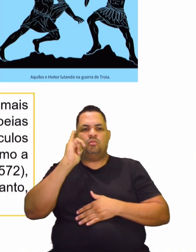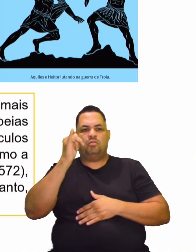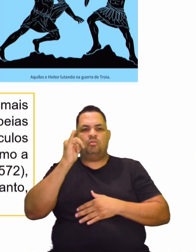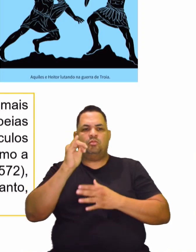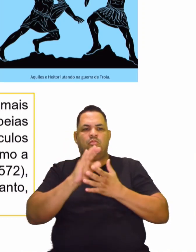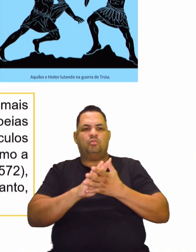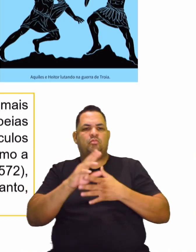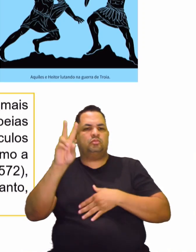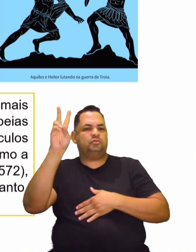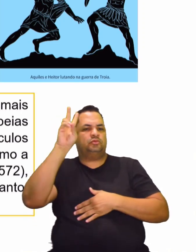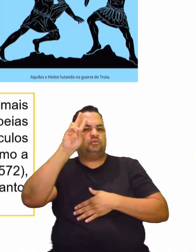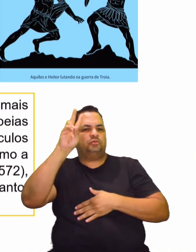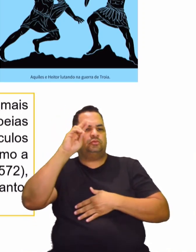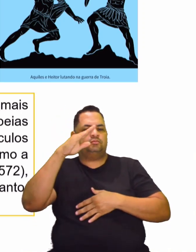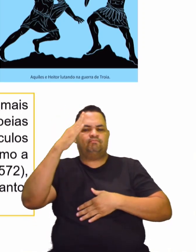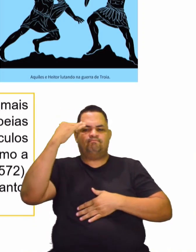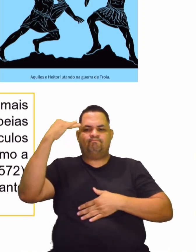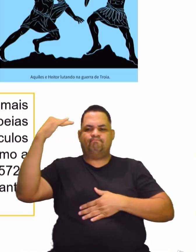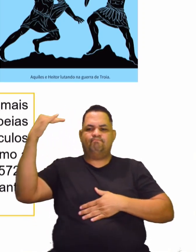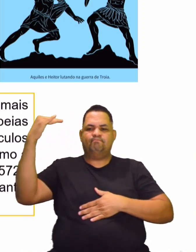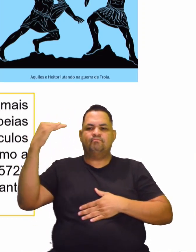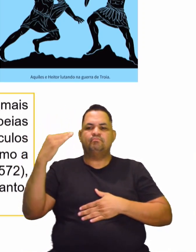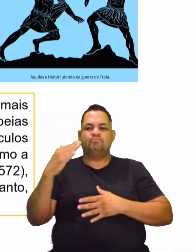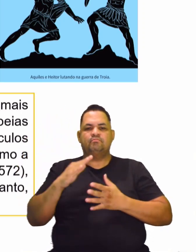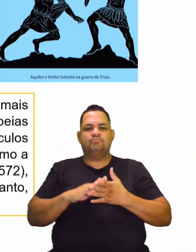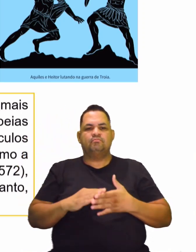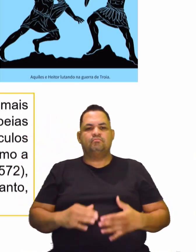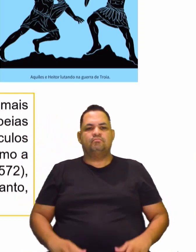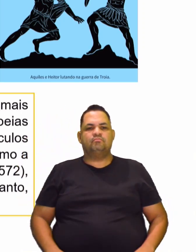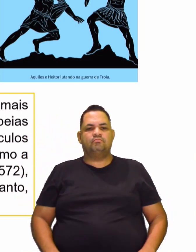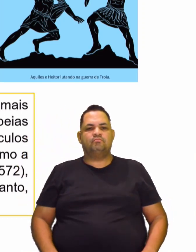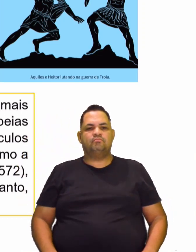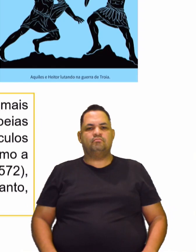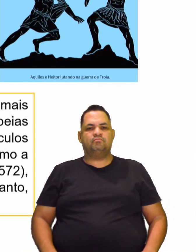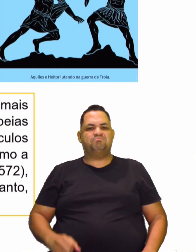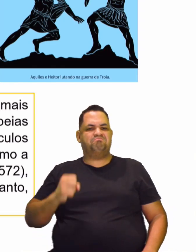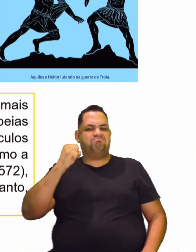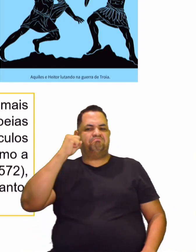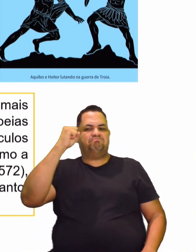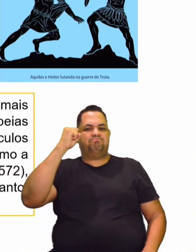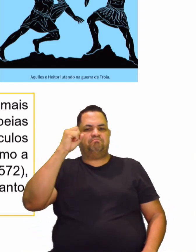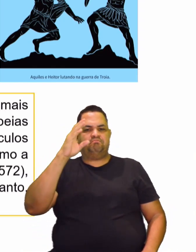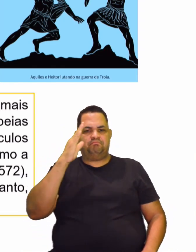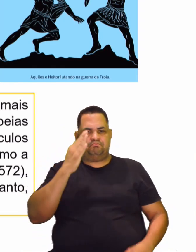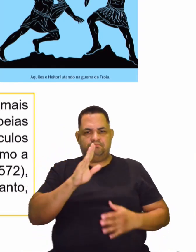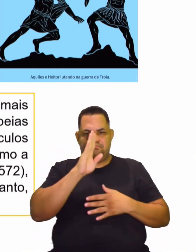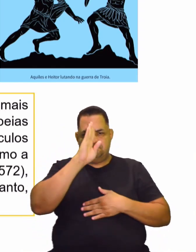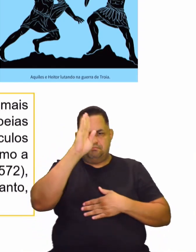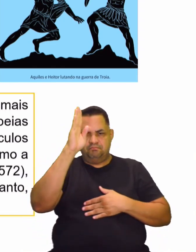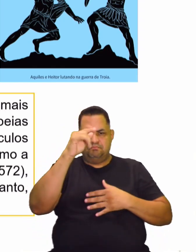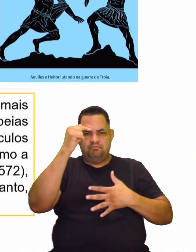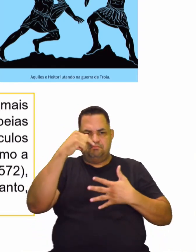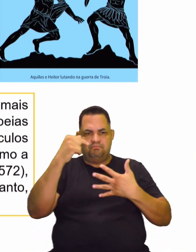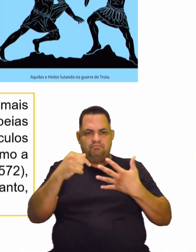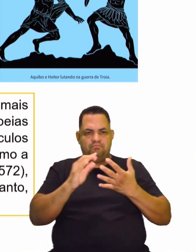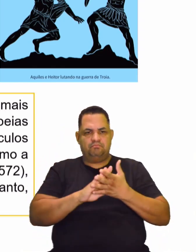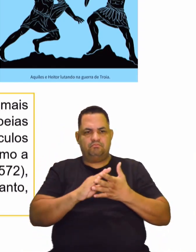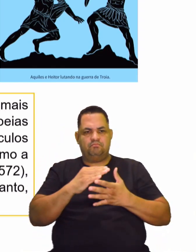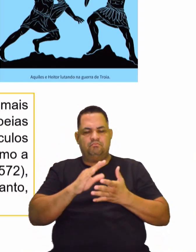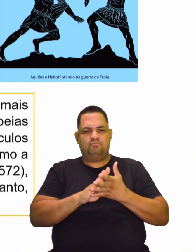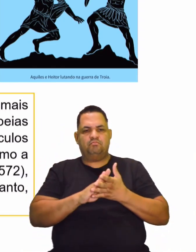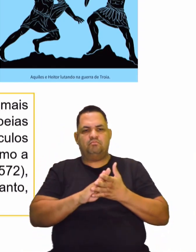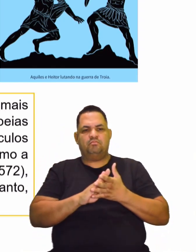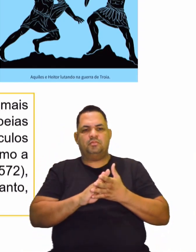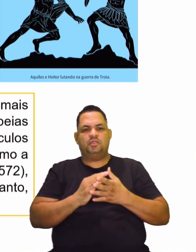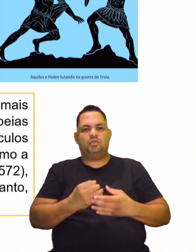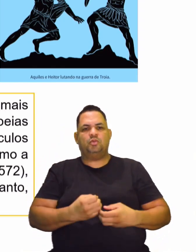de aventuras e heroísmo. Isso mesmo. O principal elemento de uma epopeia é a presença de um